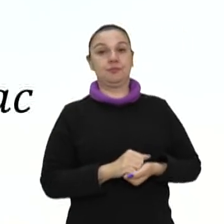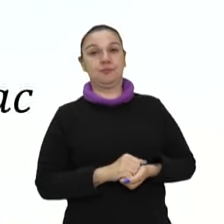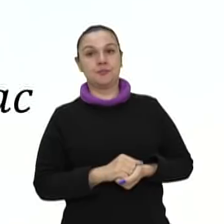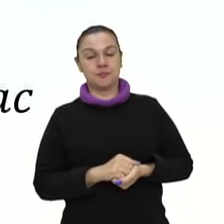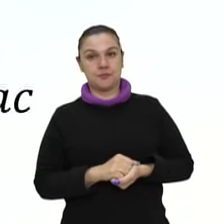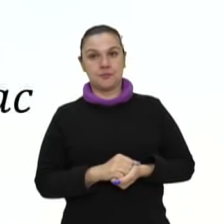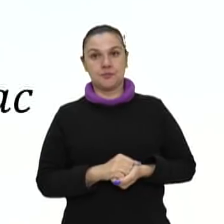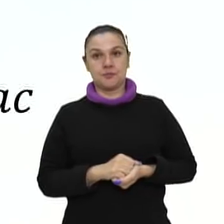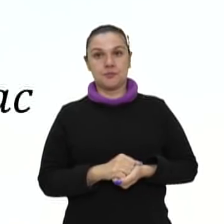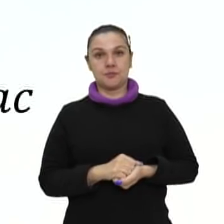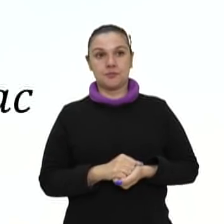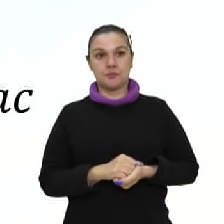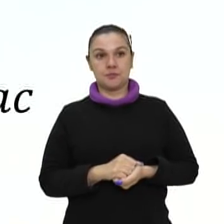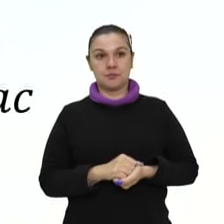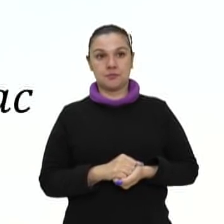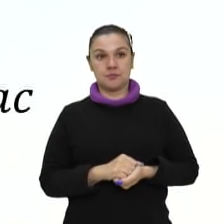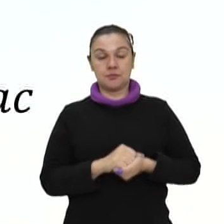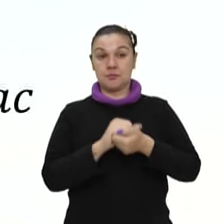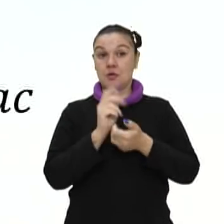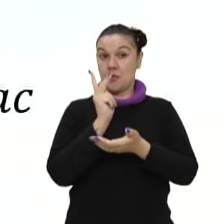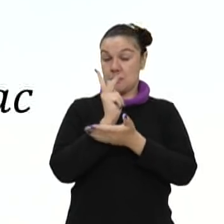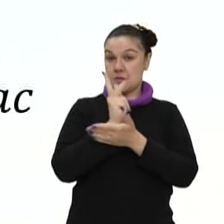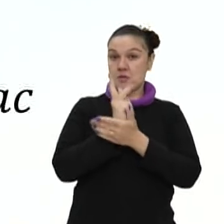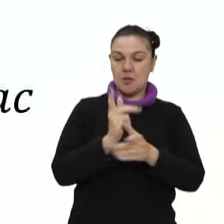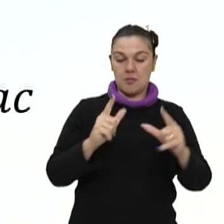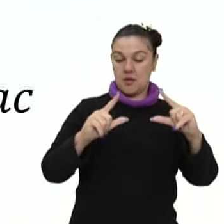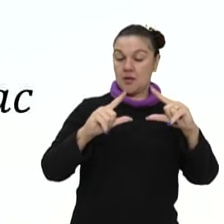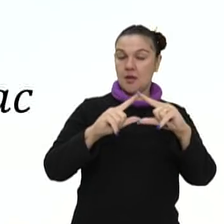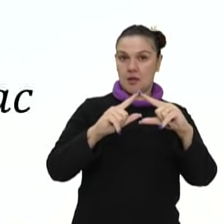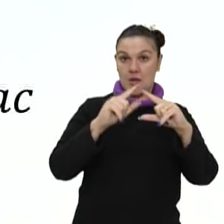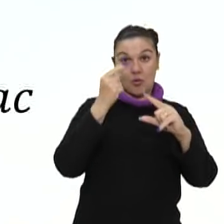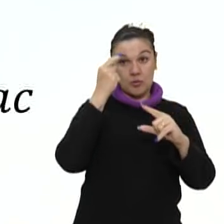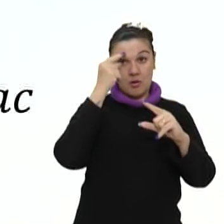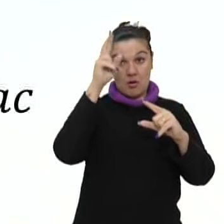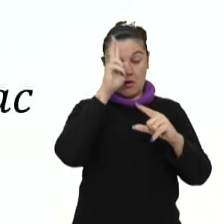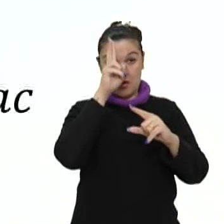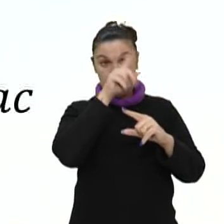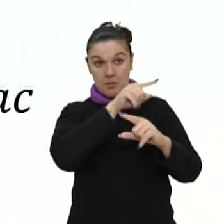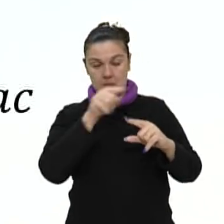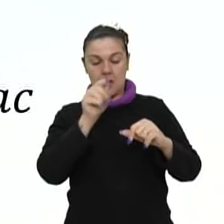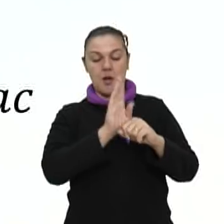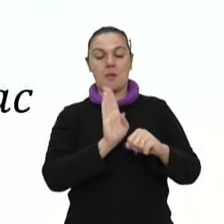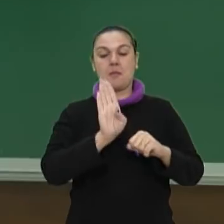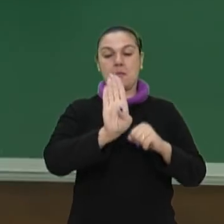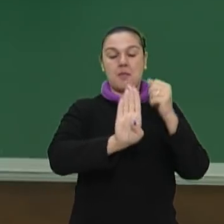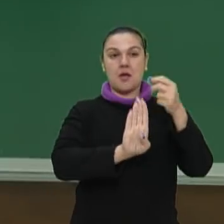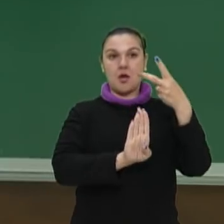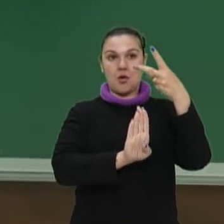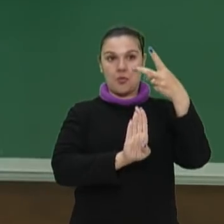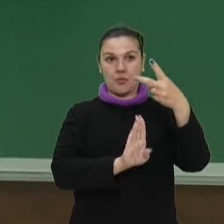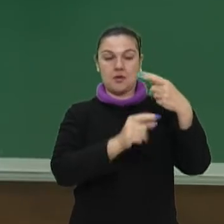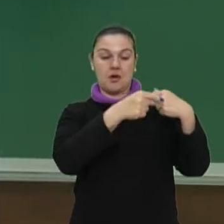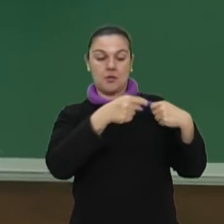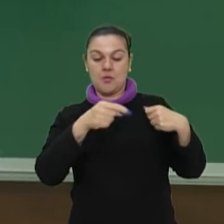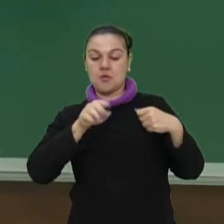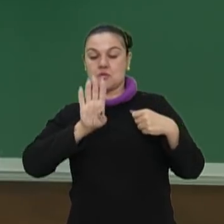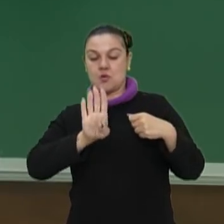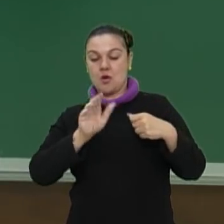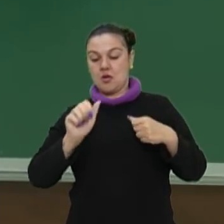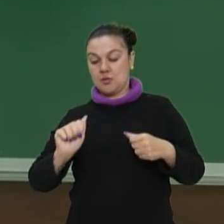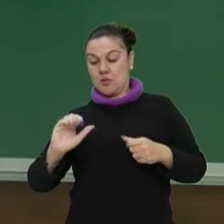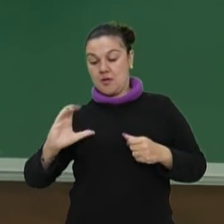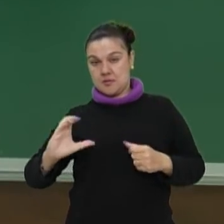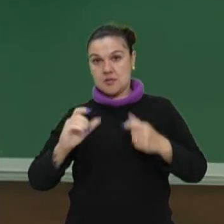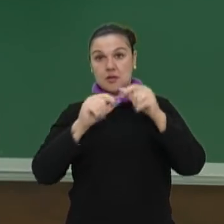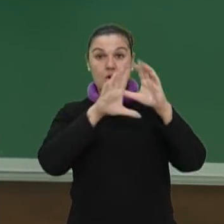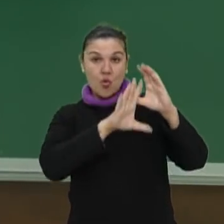sobre 2a, sendo aí o delta, né, calculado com b ao quadrado menos 4ac, beleza? Então isso